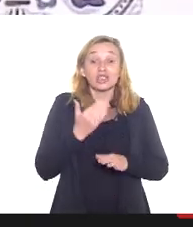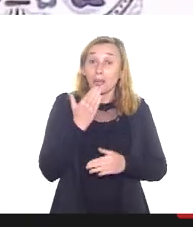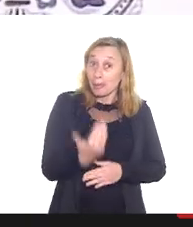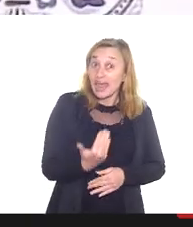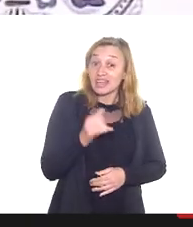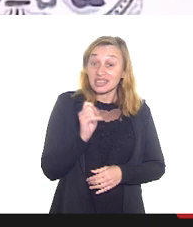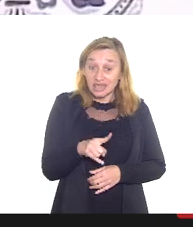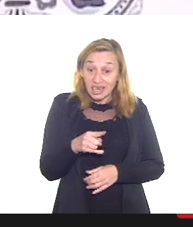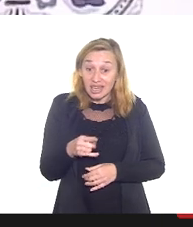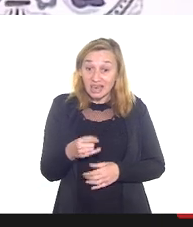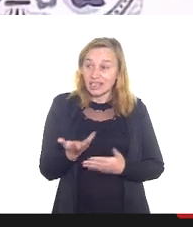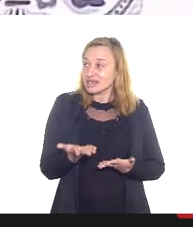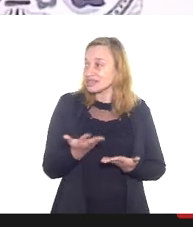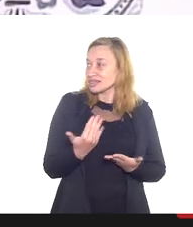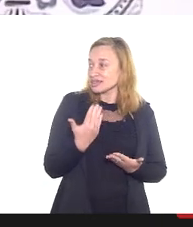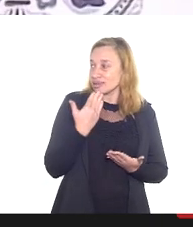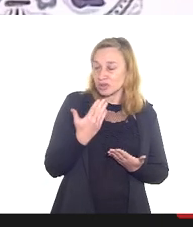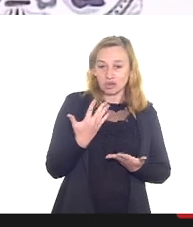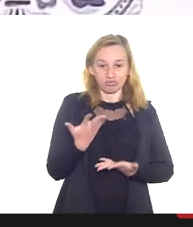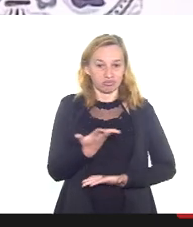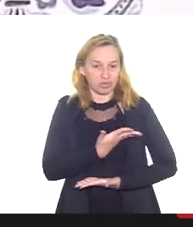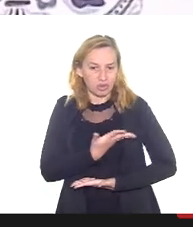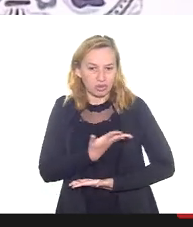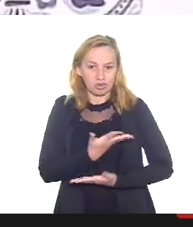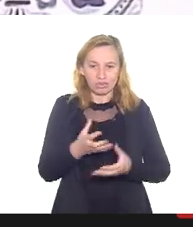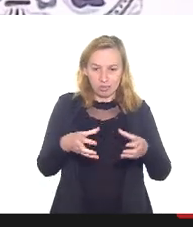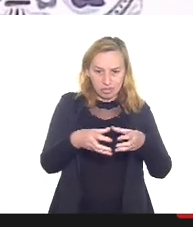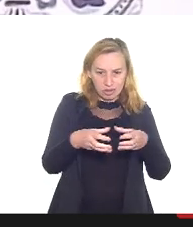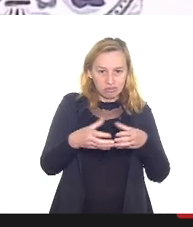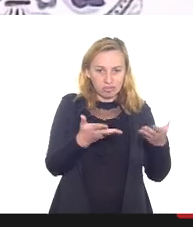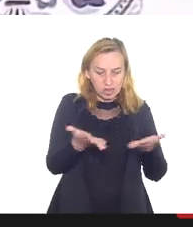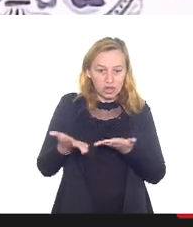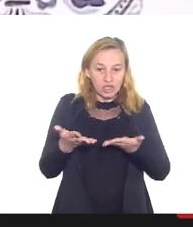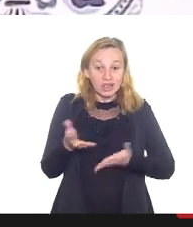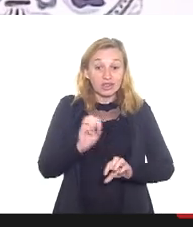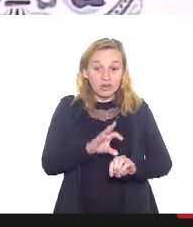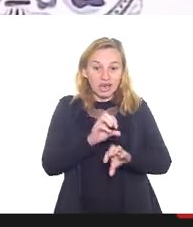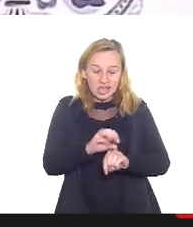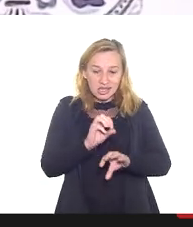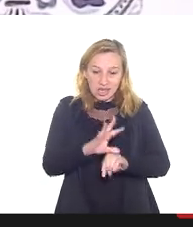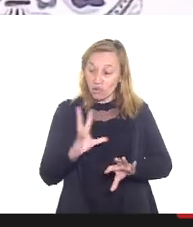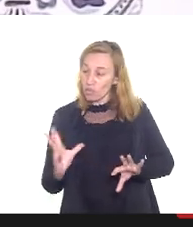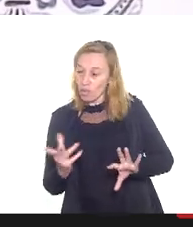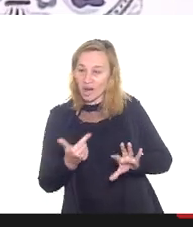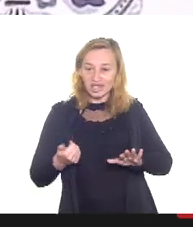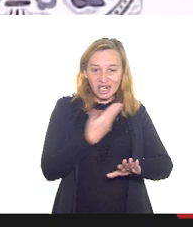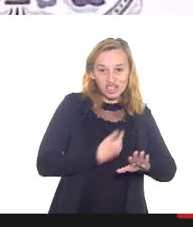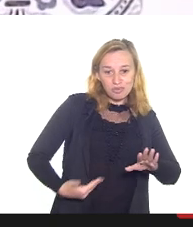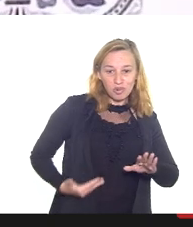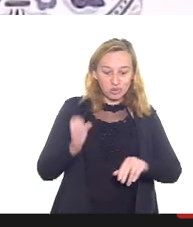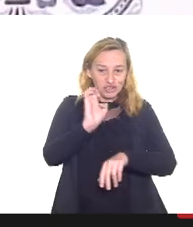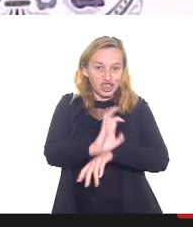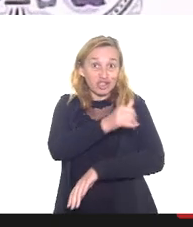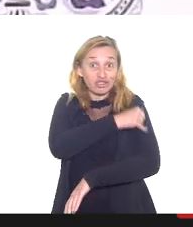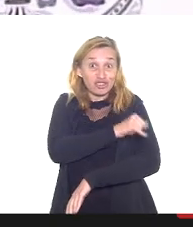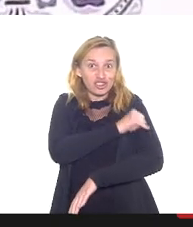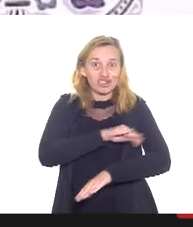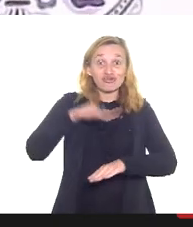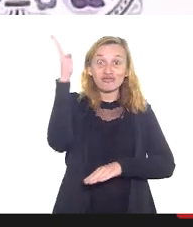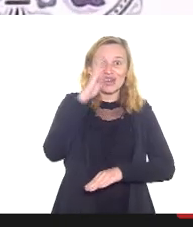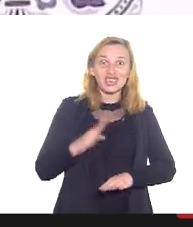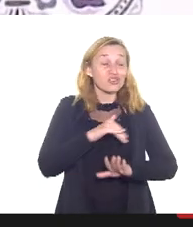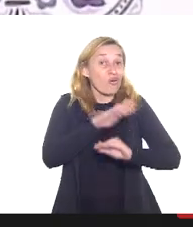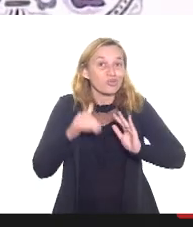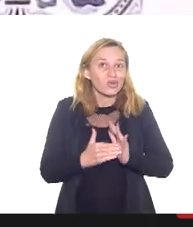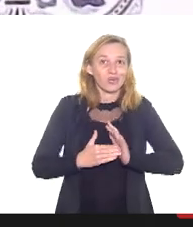solicita, né, fazendo coro à fala dos meus colegas, que a gente quer uma educação como um todo de qualidade no Estado do Rio de Janeiro e no Brasil